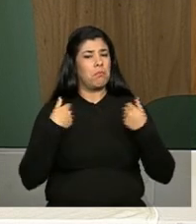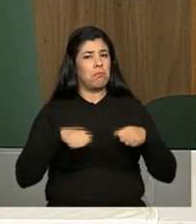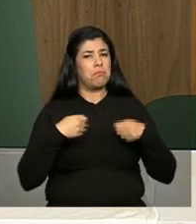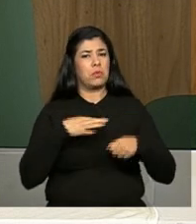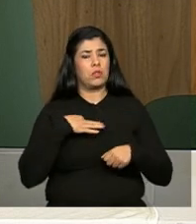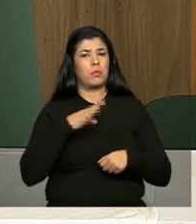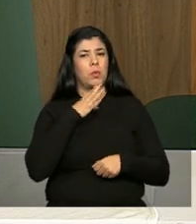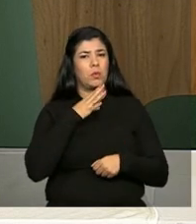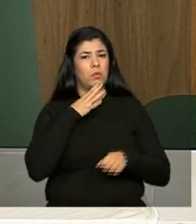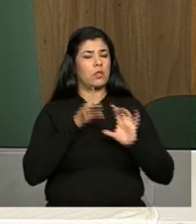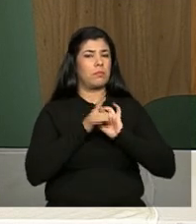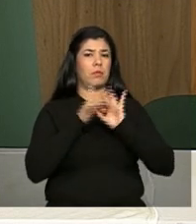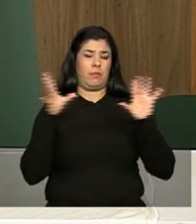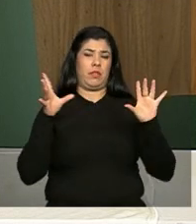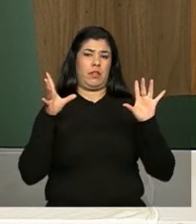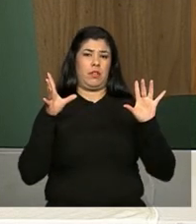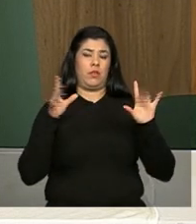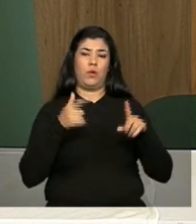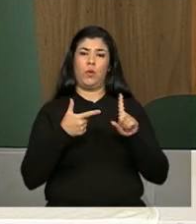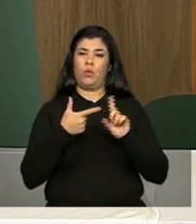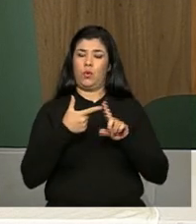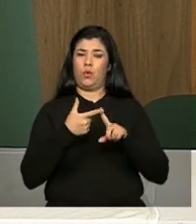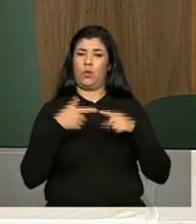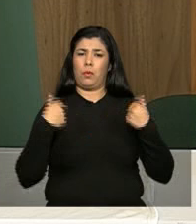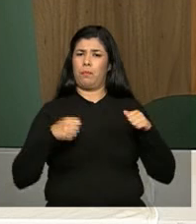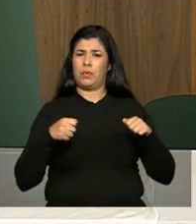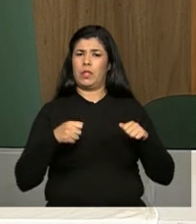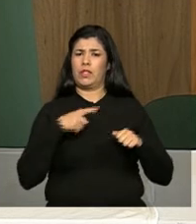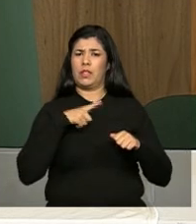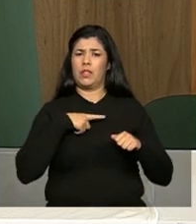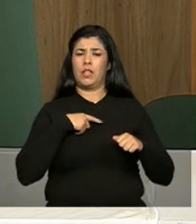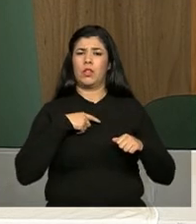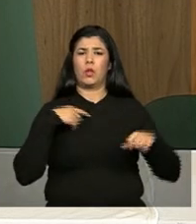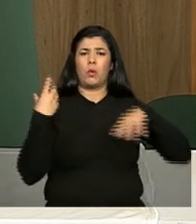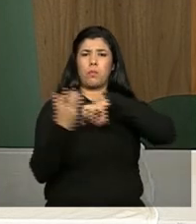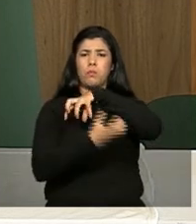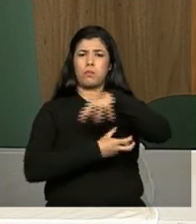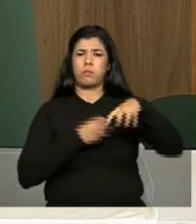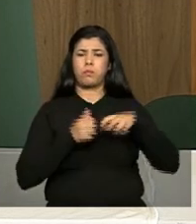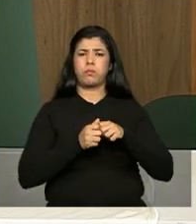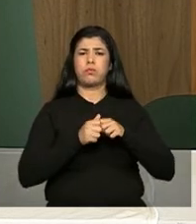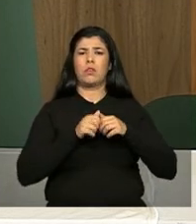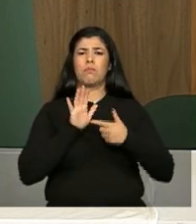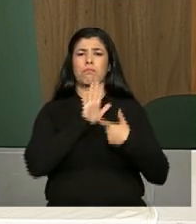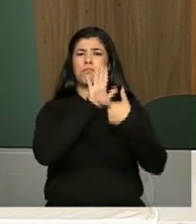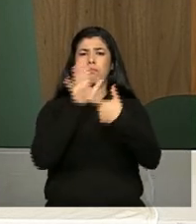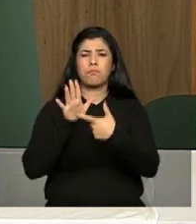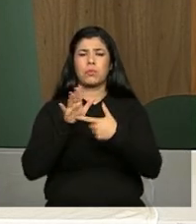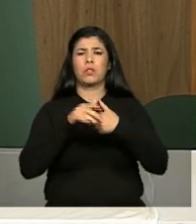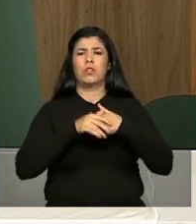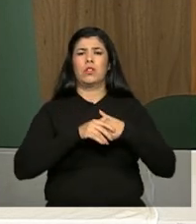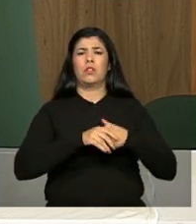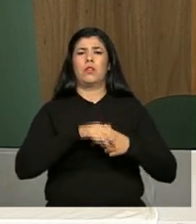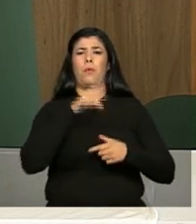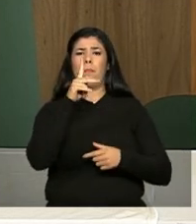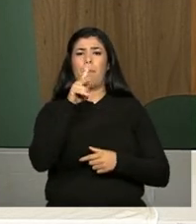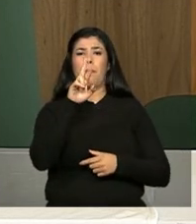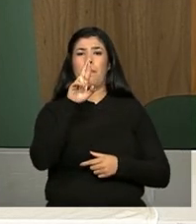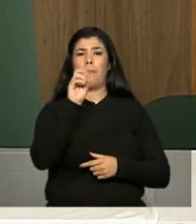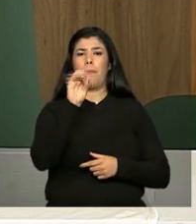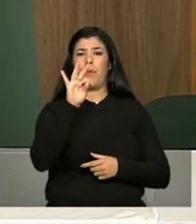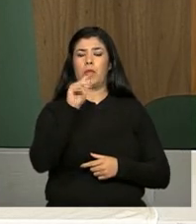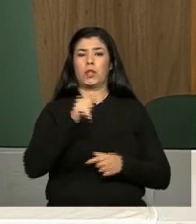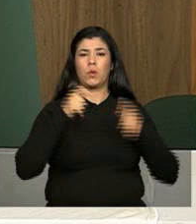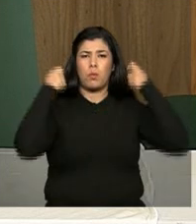característica fundamental da liberdade de manifestação toda manifestação que é pacífica é o protesto é um